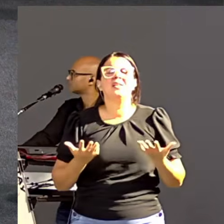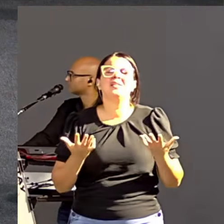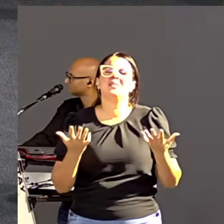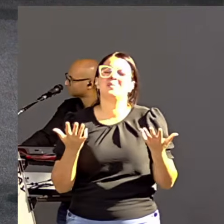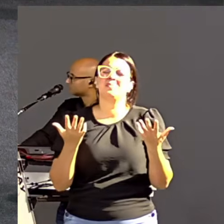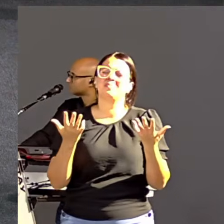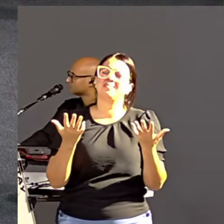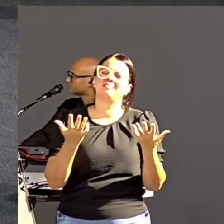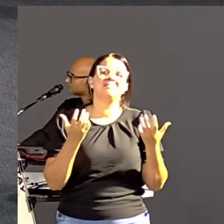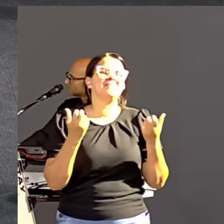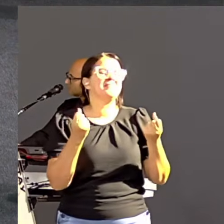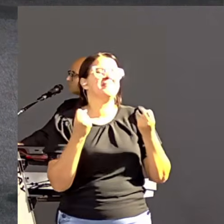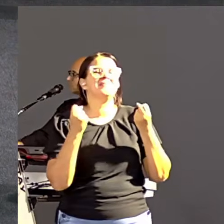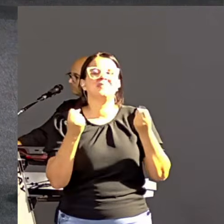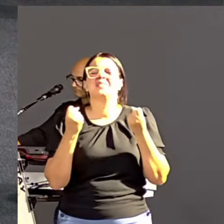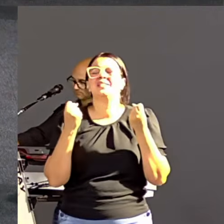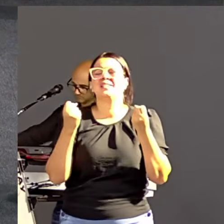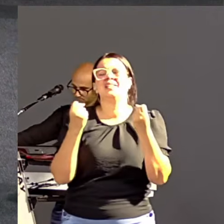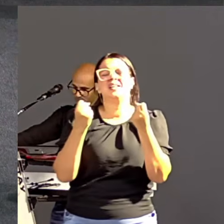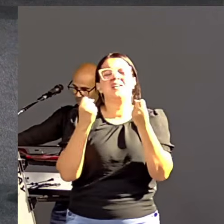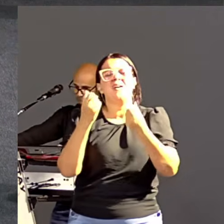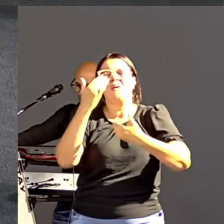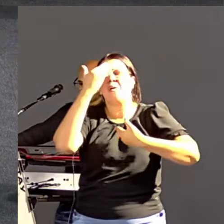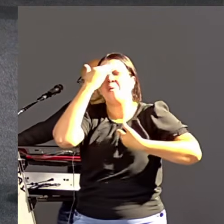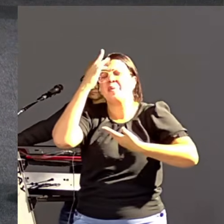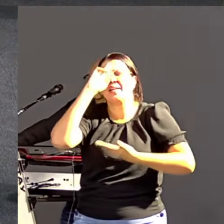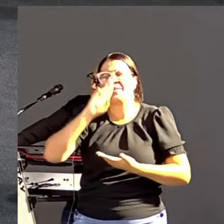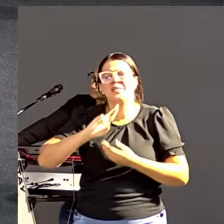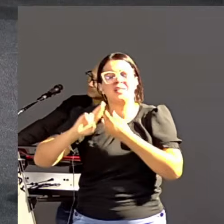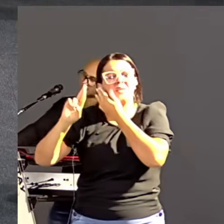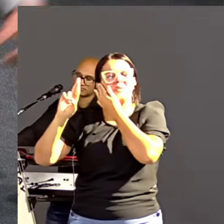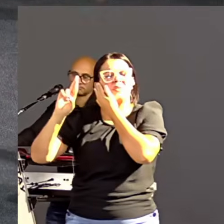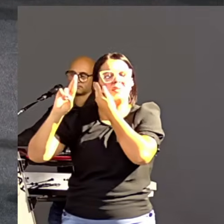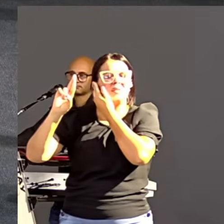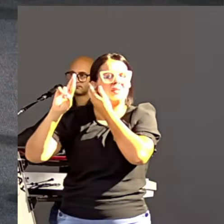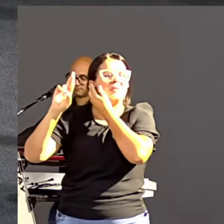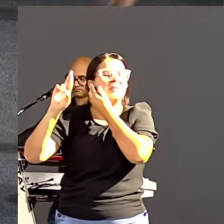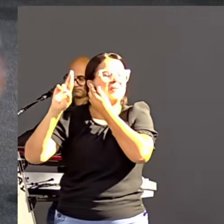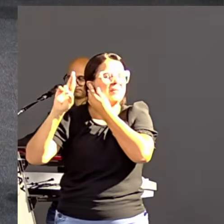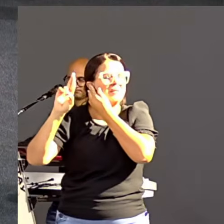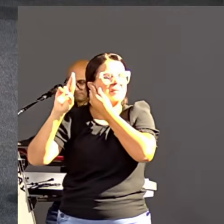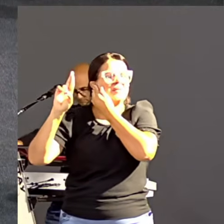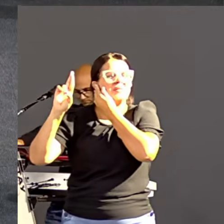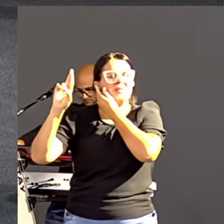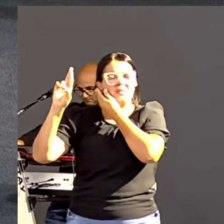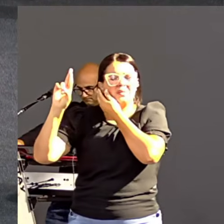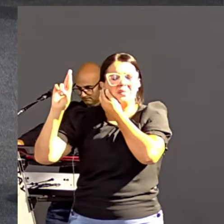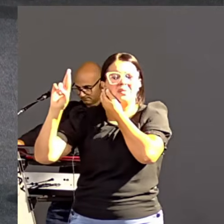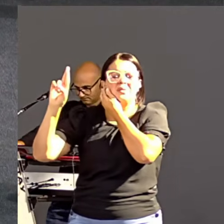Não estaremos letárgicos nem sonolentos. Estamos sim